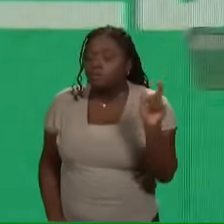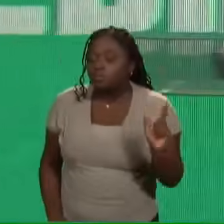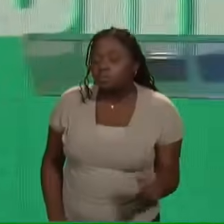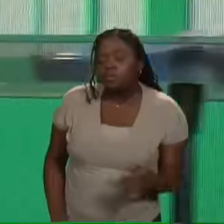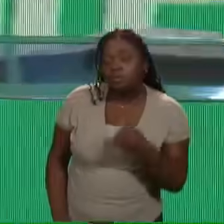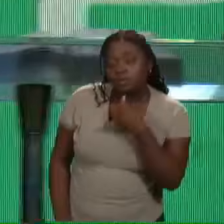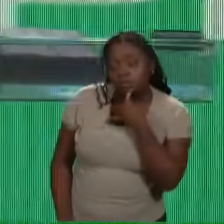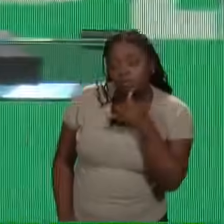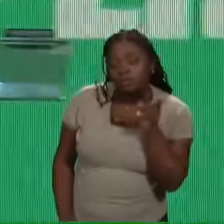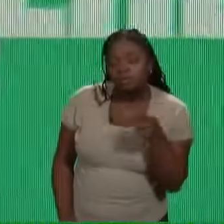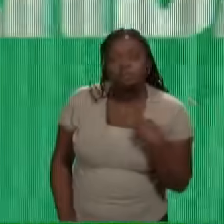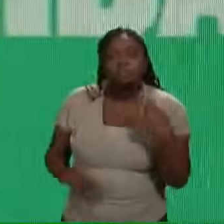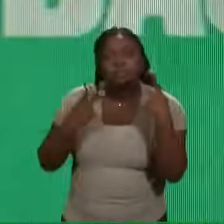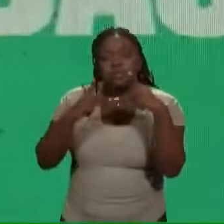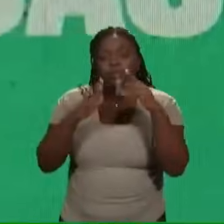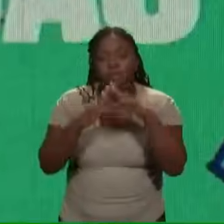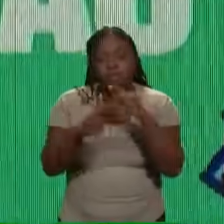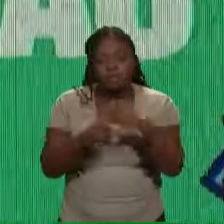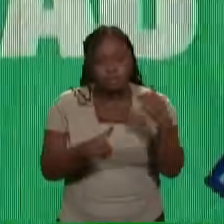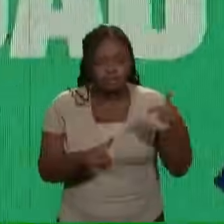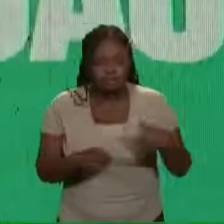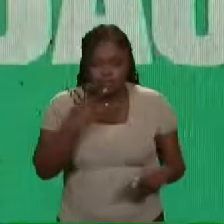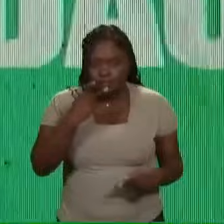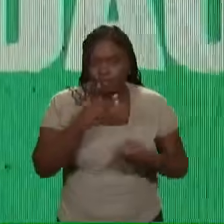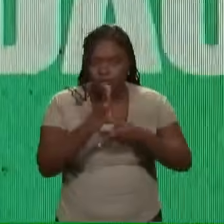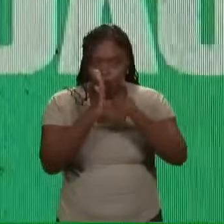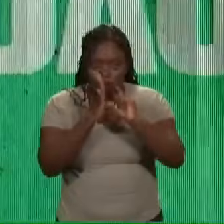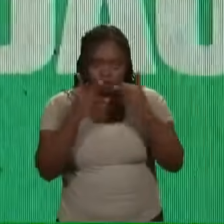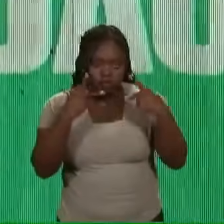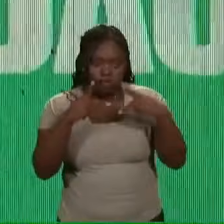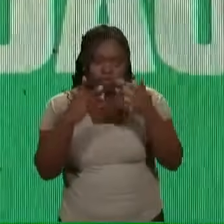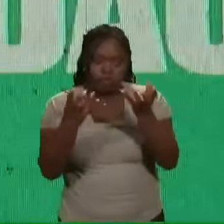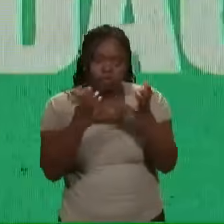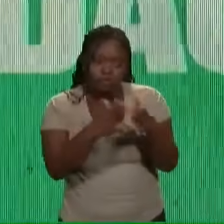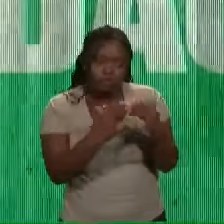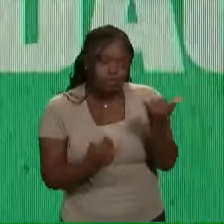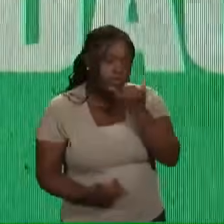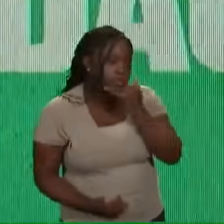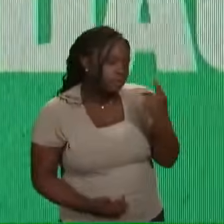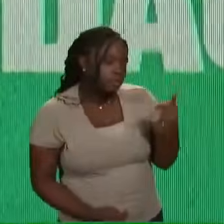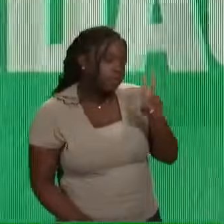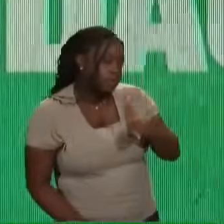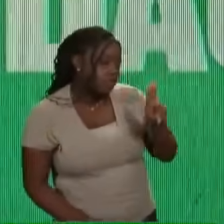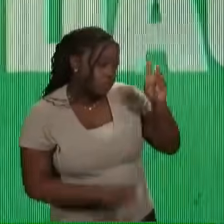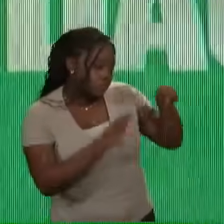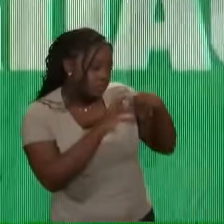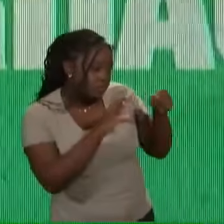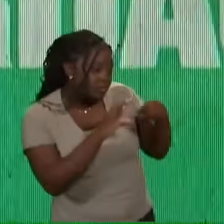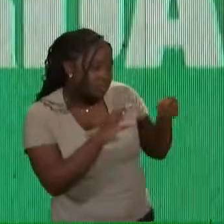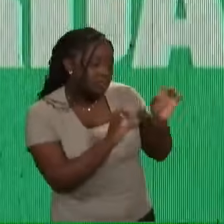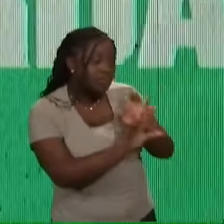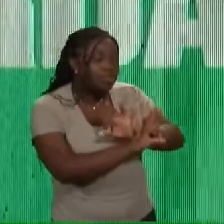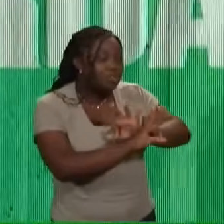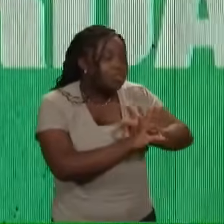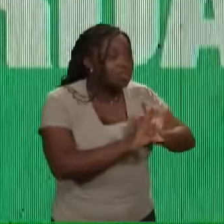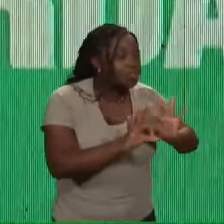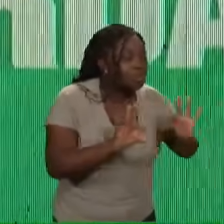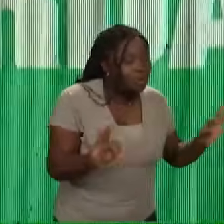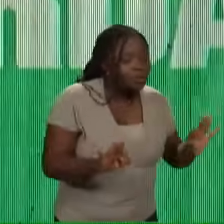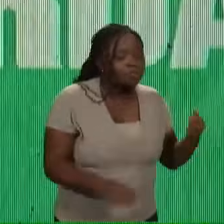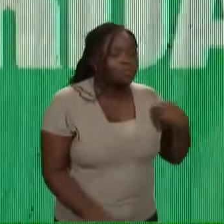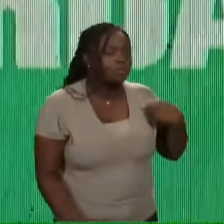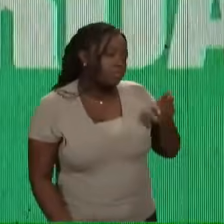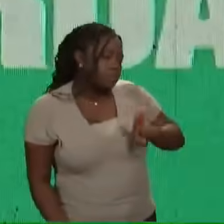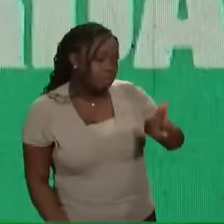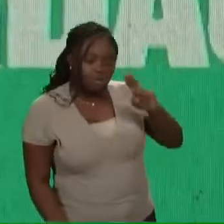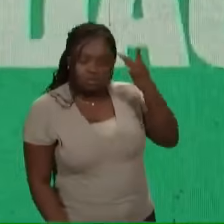Eu fui pregar na igreja dele. Peguei o microfone e falei: gente, antes de eu pregar, eu queria pedir perdão ao fulano. Eu usei seu vídeo é top demais. E eu